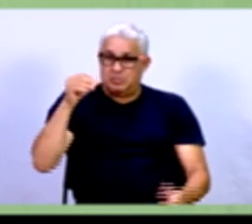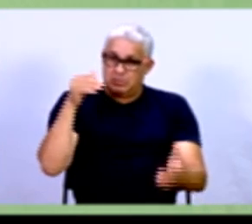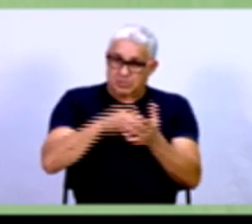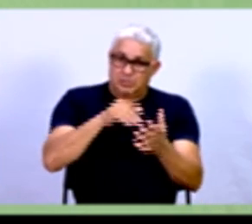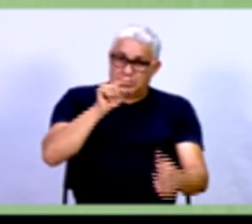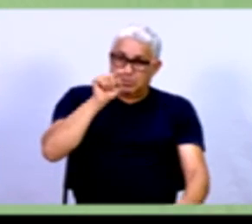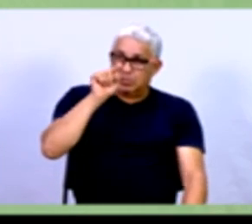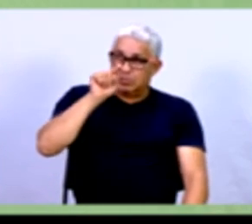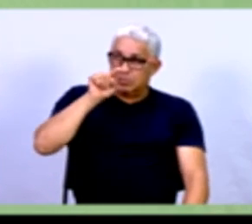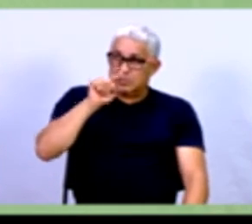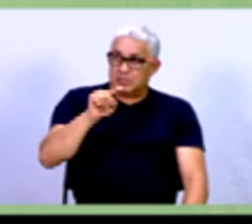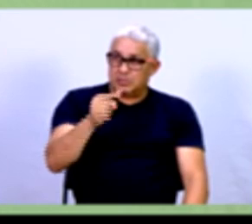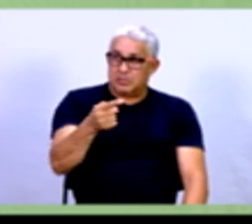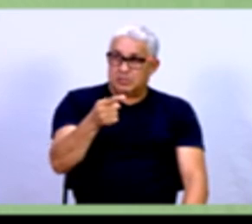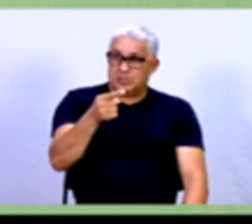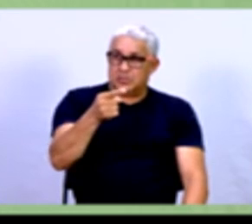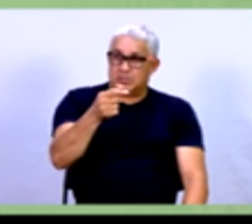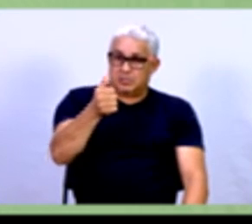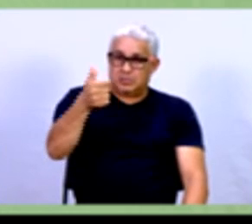1.122,50. Então, a gente tem